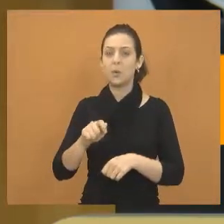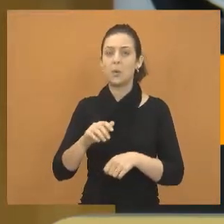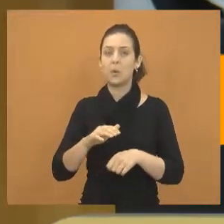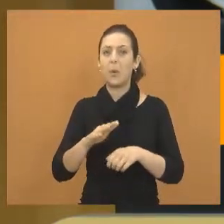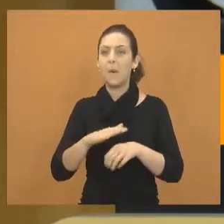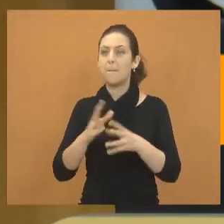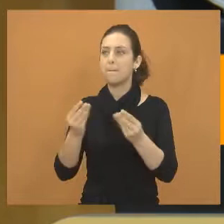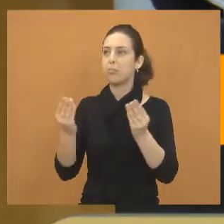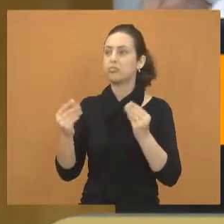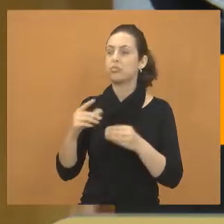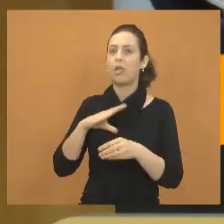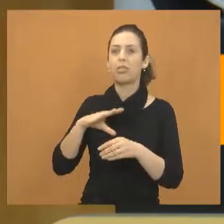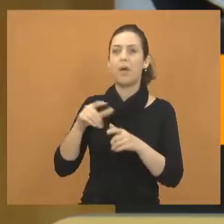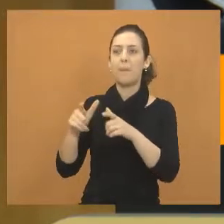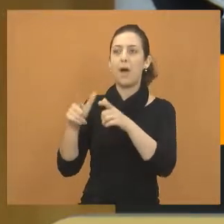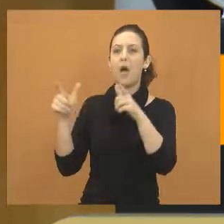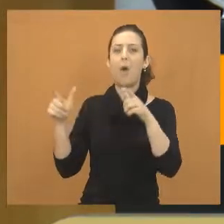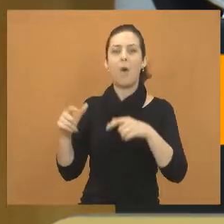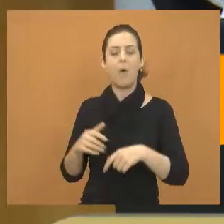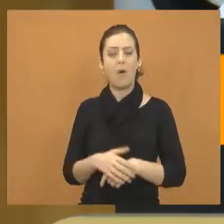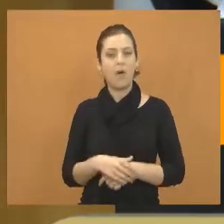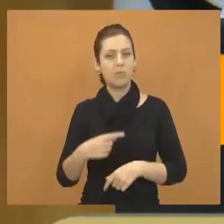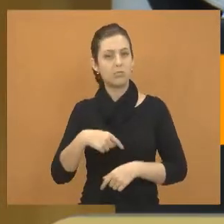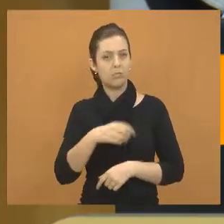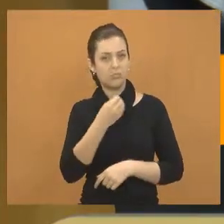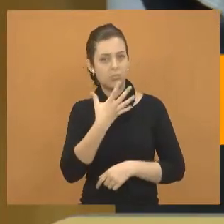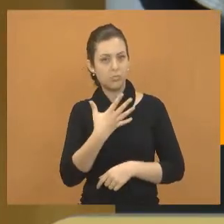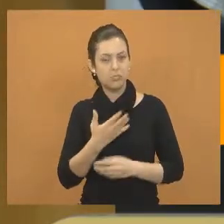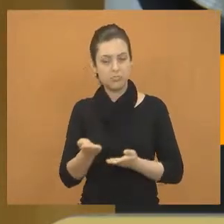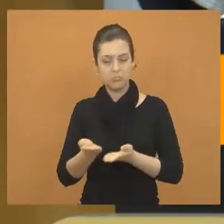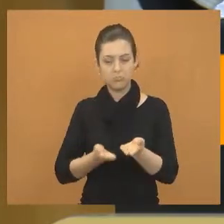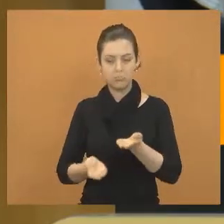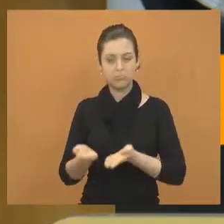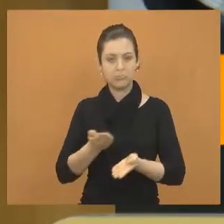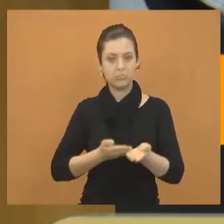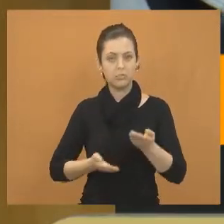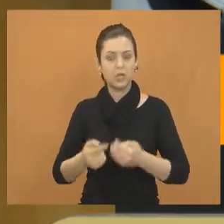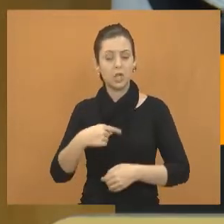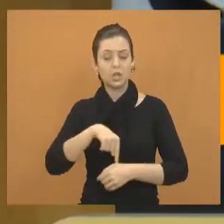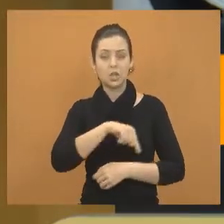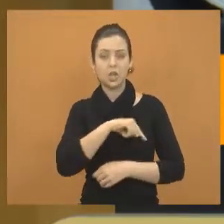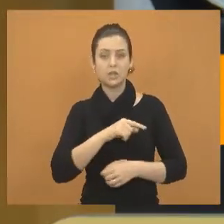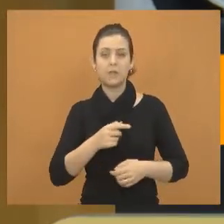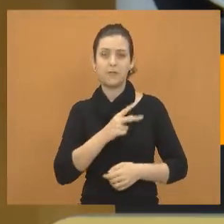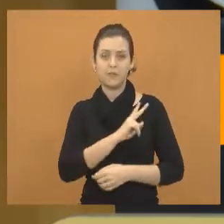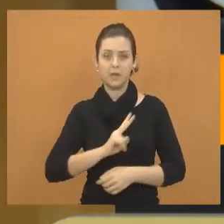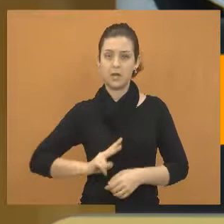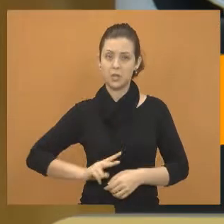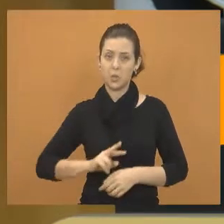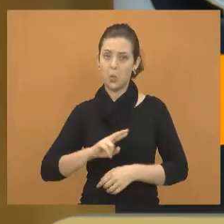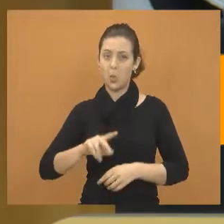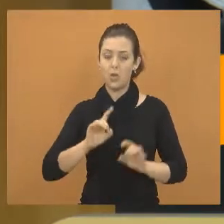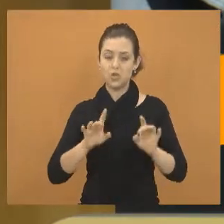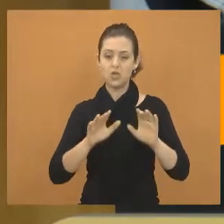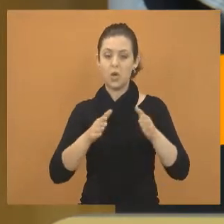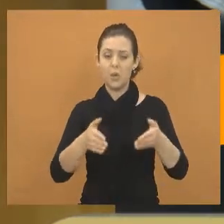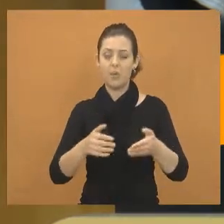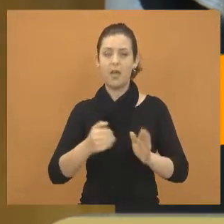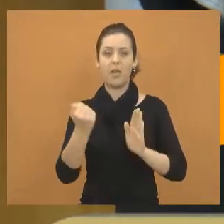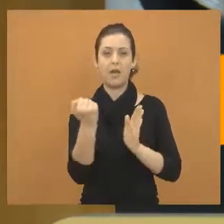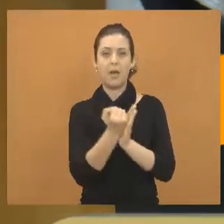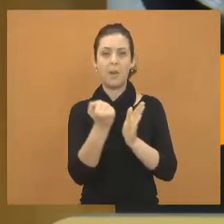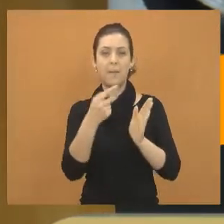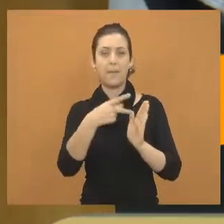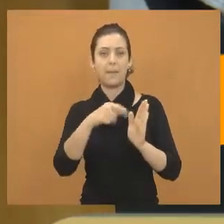maiores. Então essa discussão, ela passa aqui por nós vereadores. Nós não estamos aqui somente para carimbar